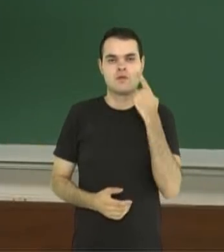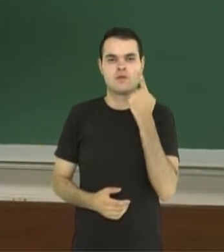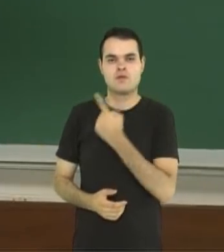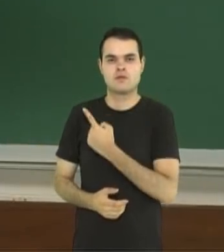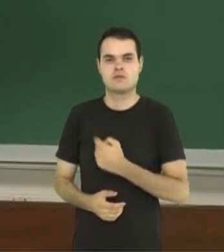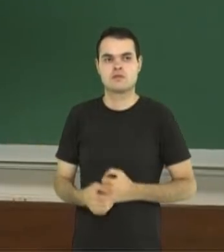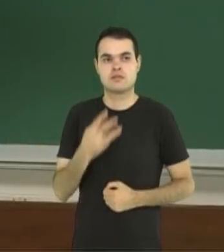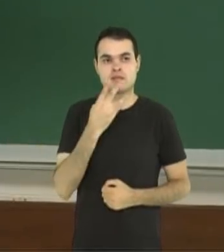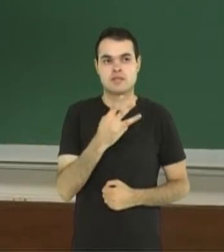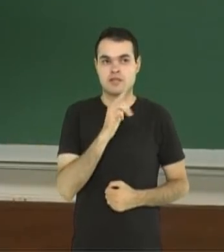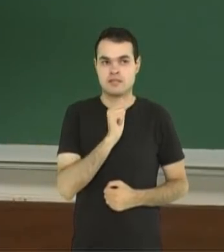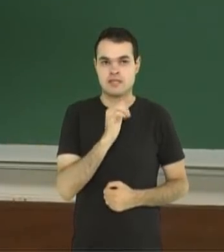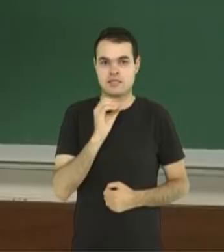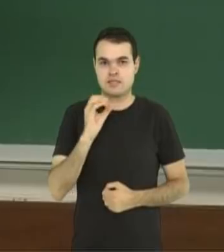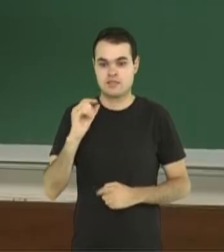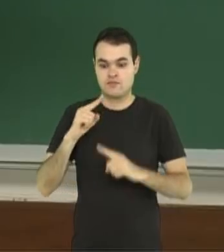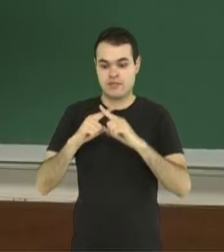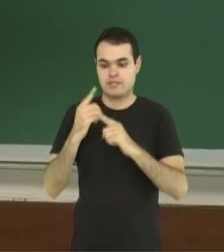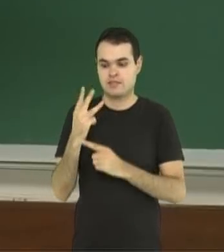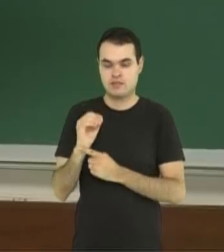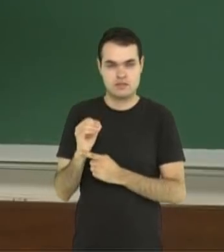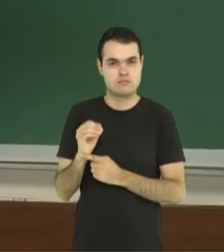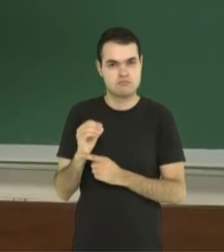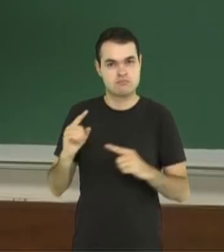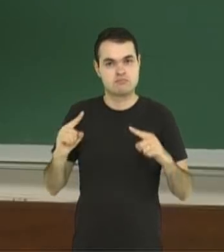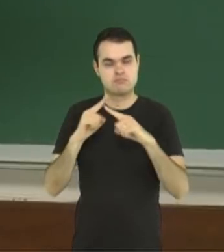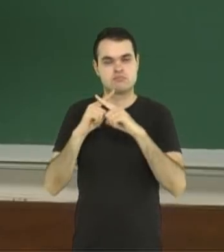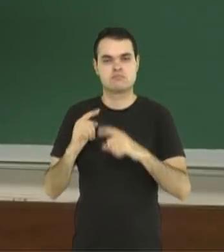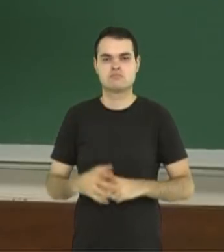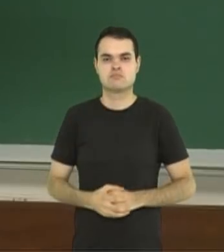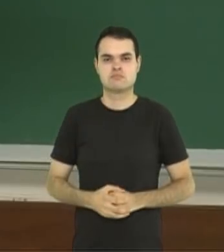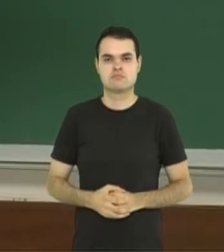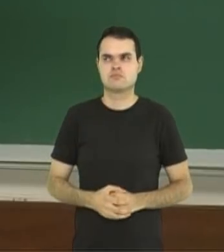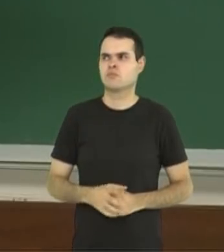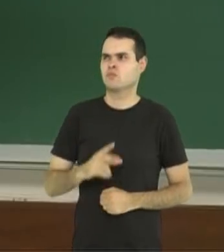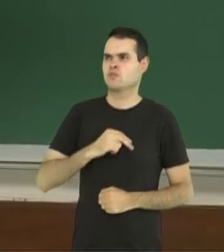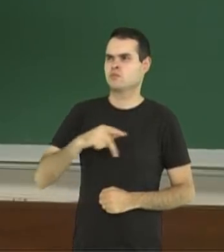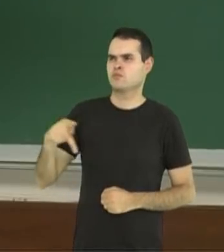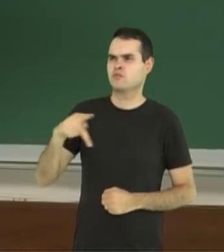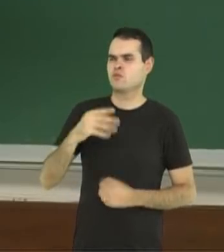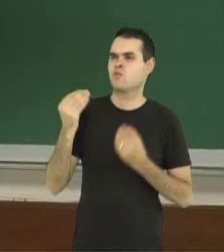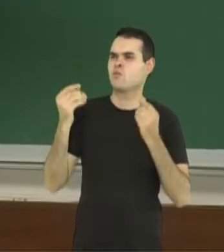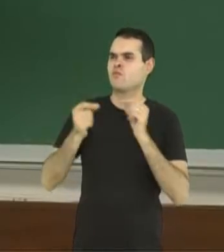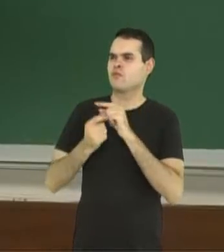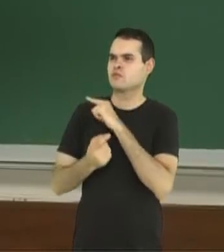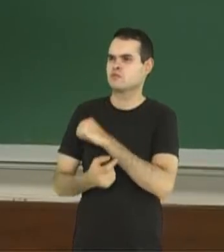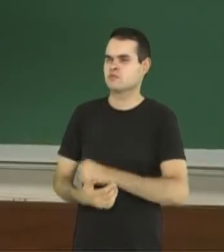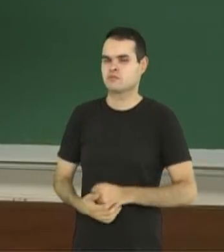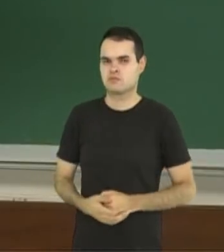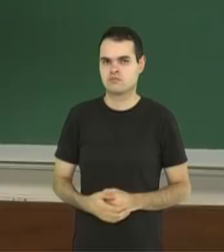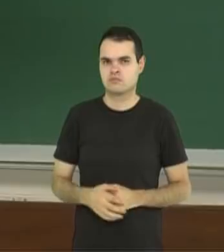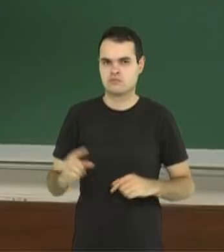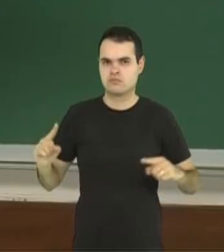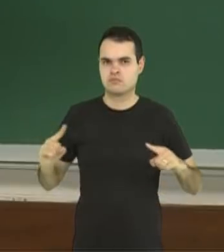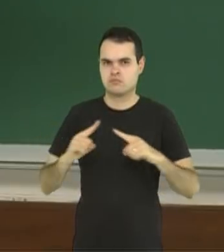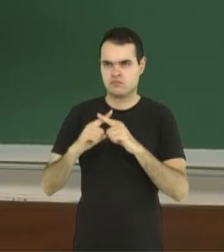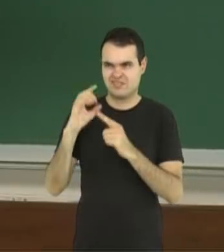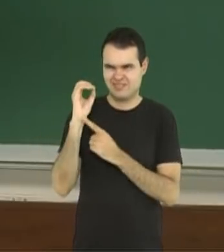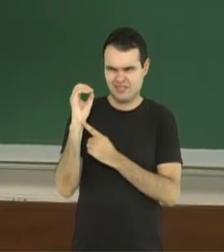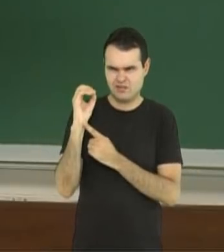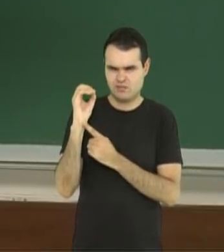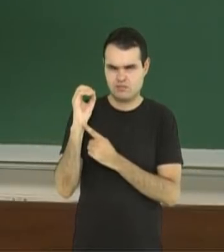só, 3.700 vezes 30, gente. Veja lá. Nossa, professora, como que eu faço essa conta? Eu vou multiplicar por